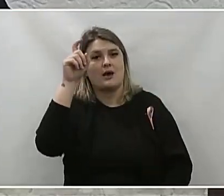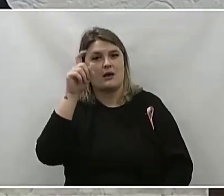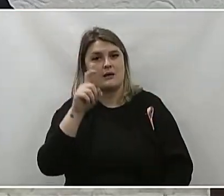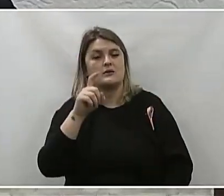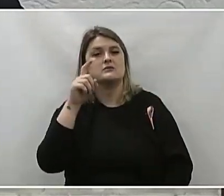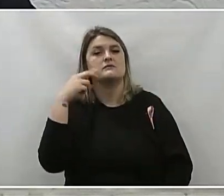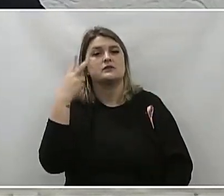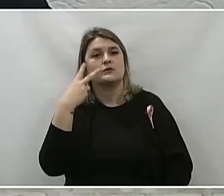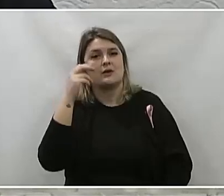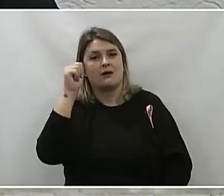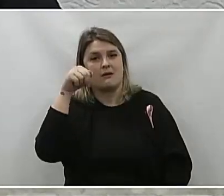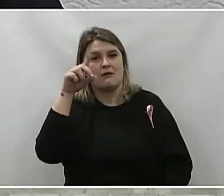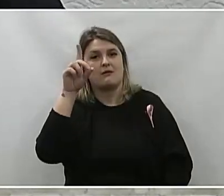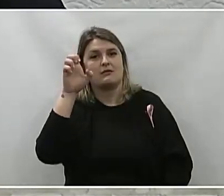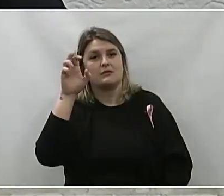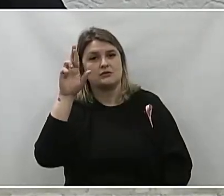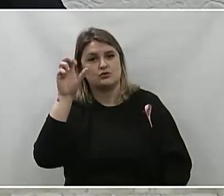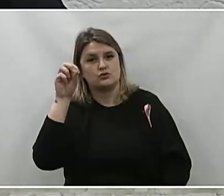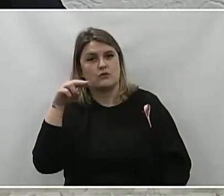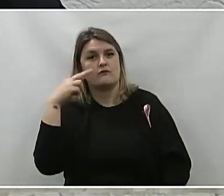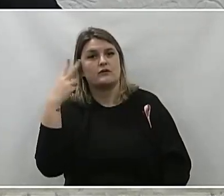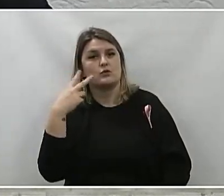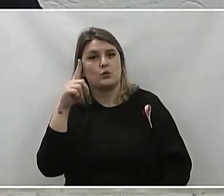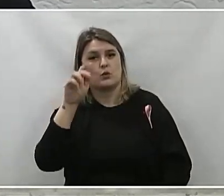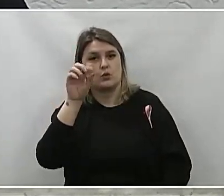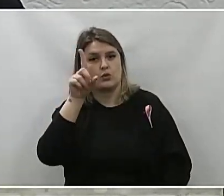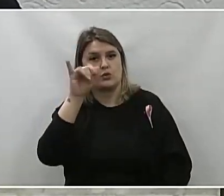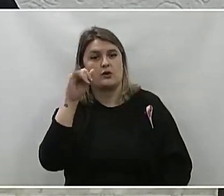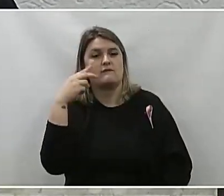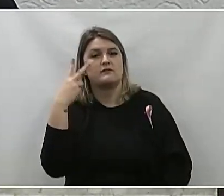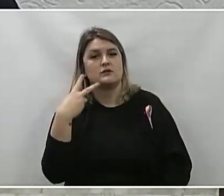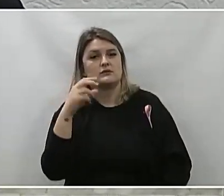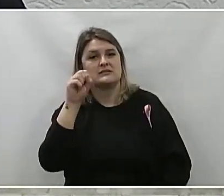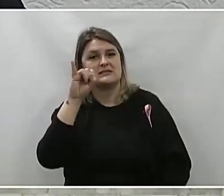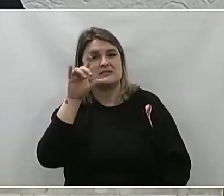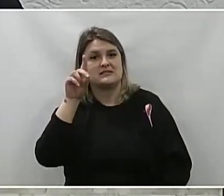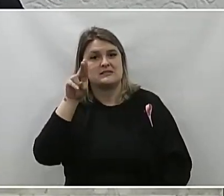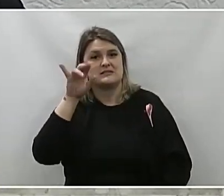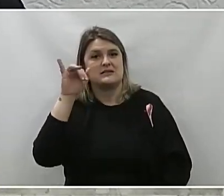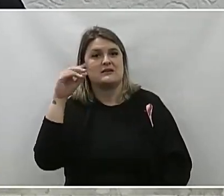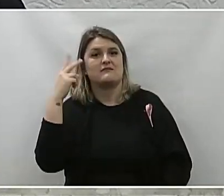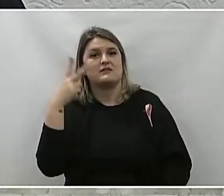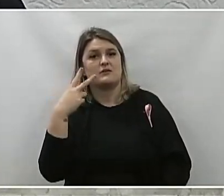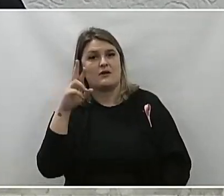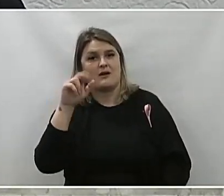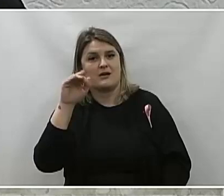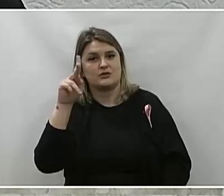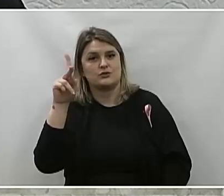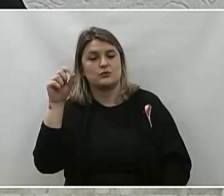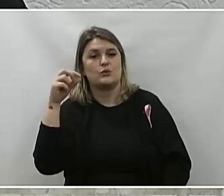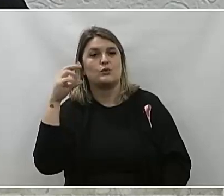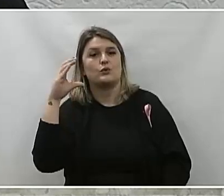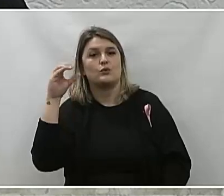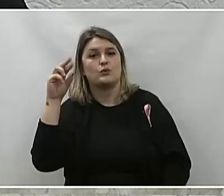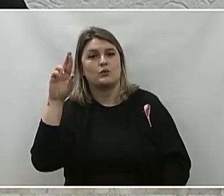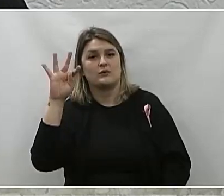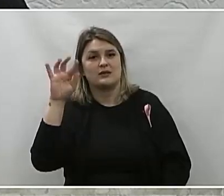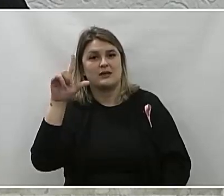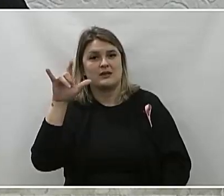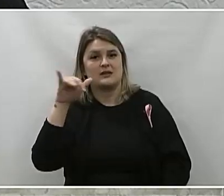Anastácio Anderson Cardoso e Denilson de Godoy Sidney lorenzini Valdecir hard Valdir Luiz corteline